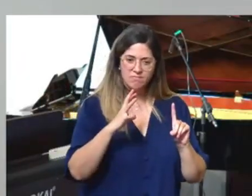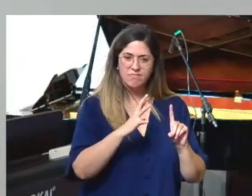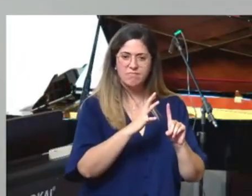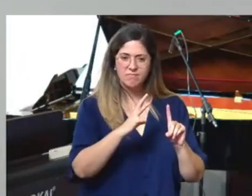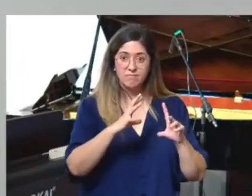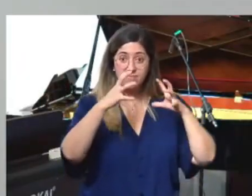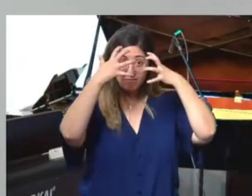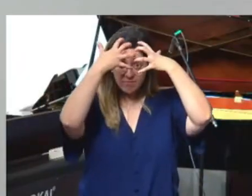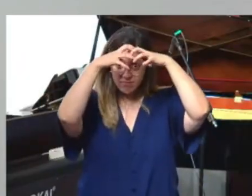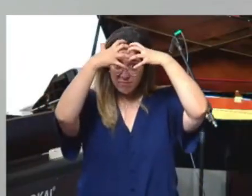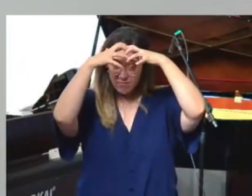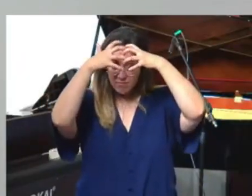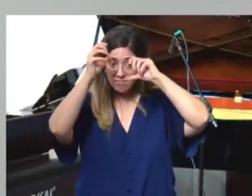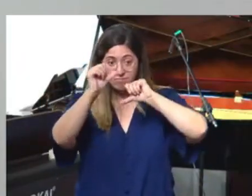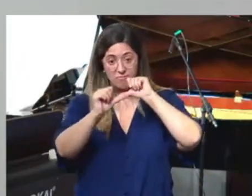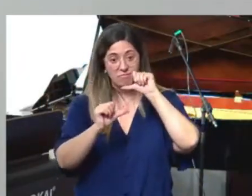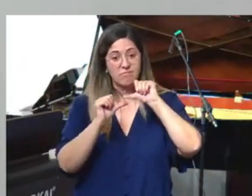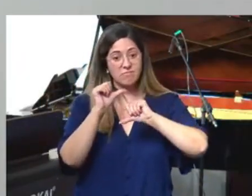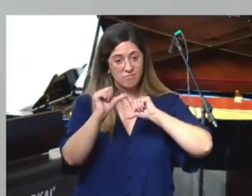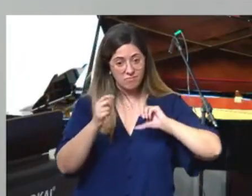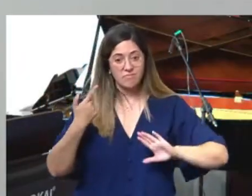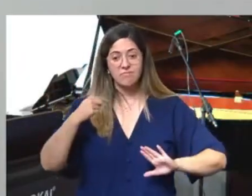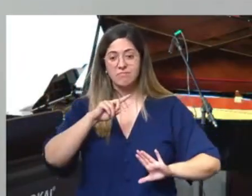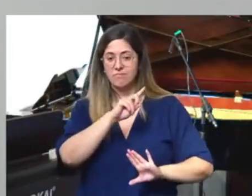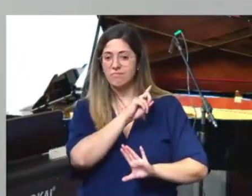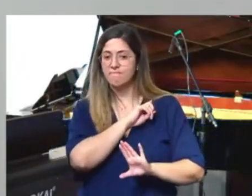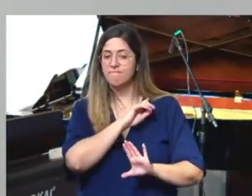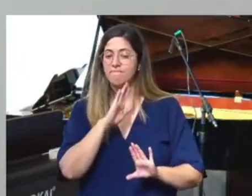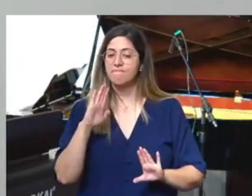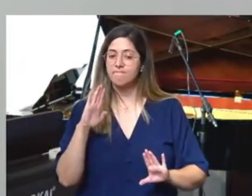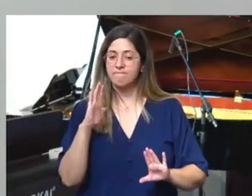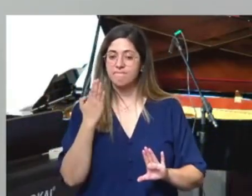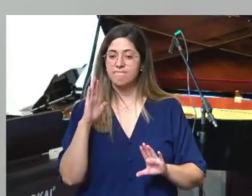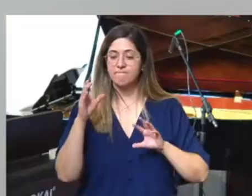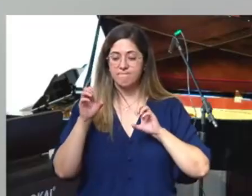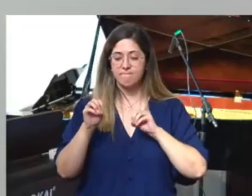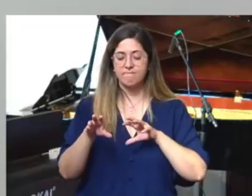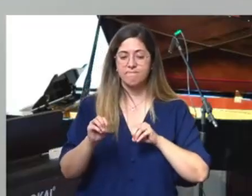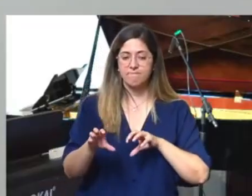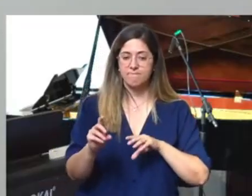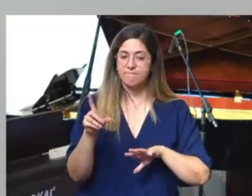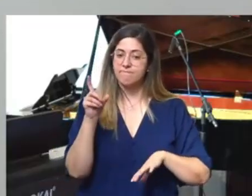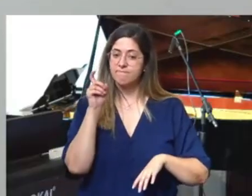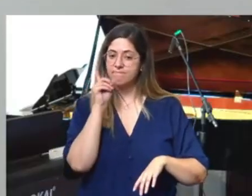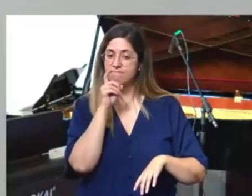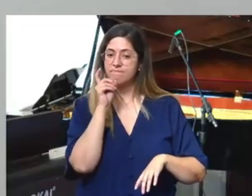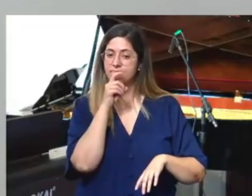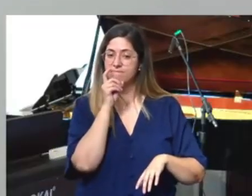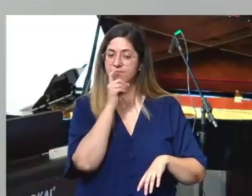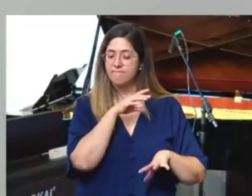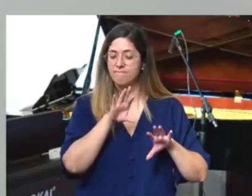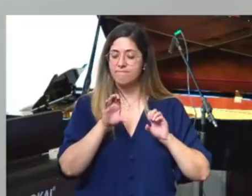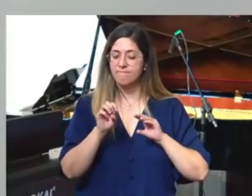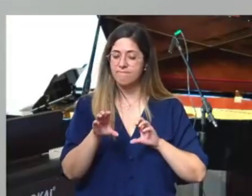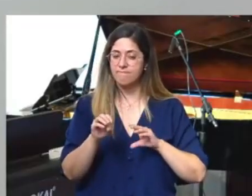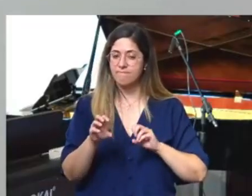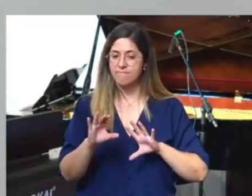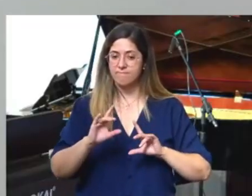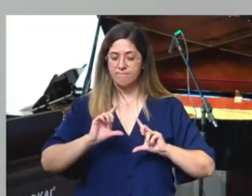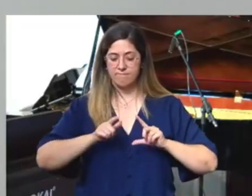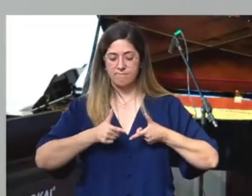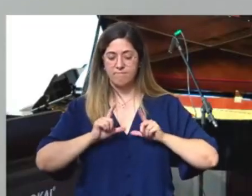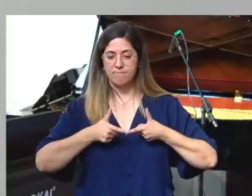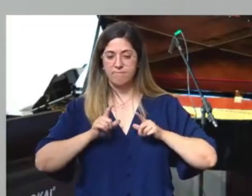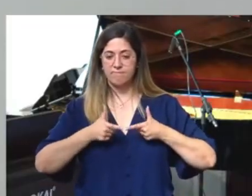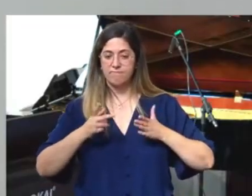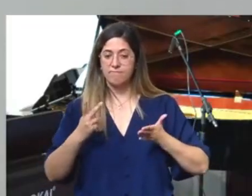este pensamento que foi afetado por um falso ensino, por falsos mestres, provavelmente